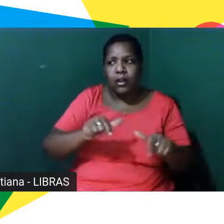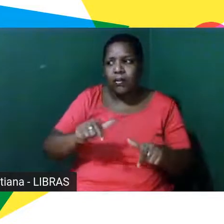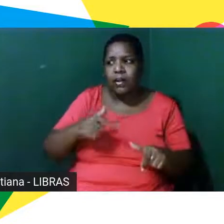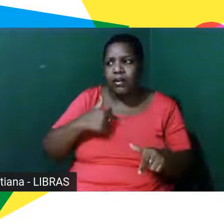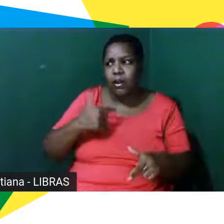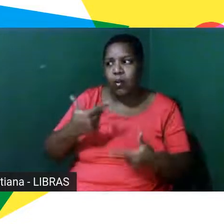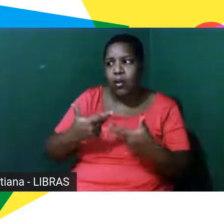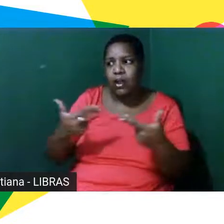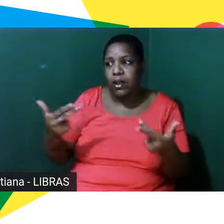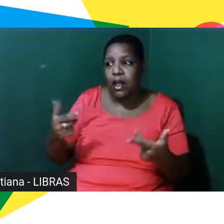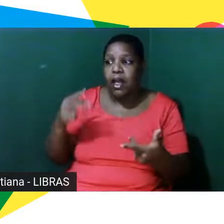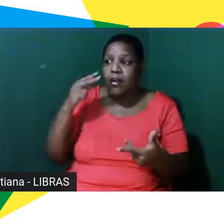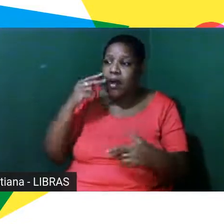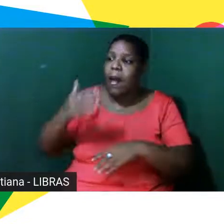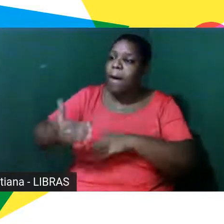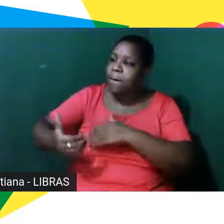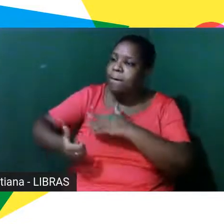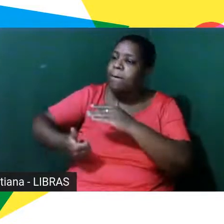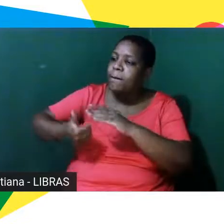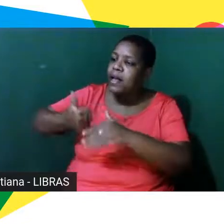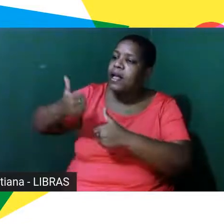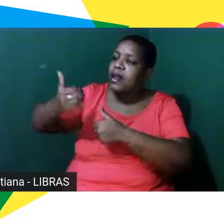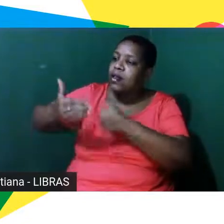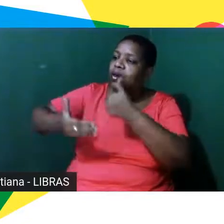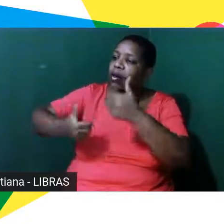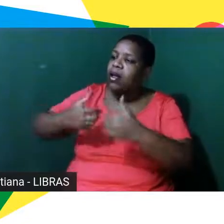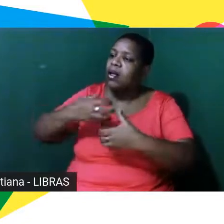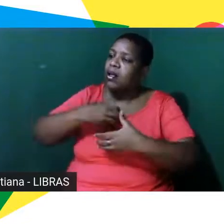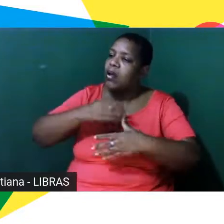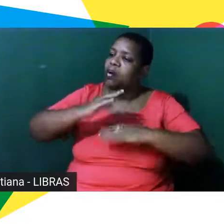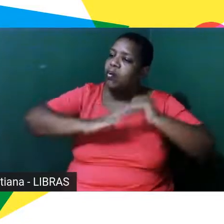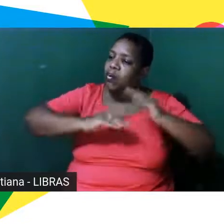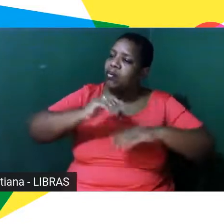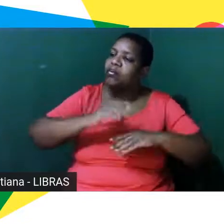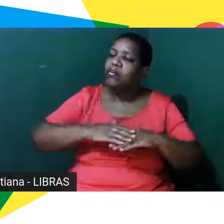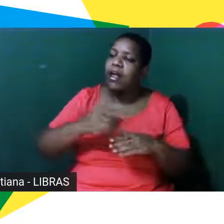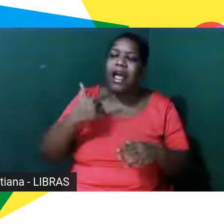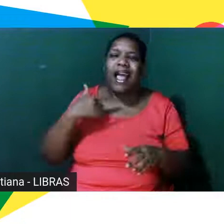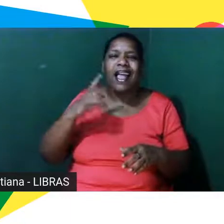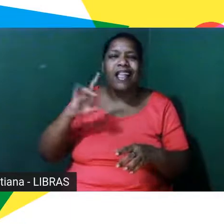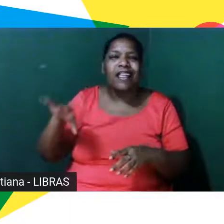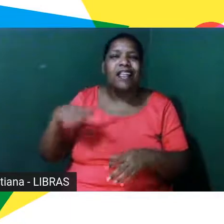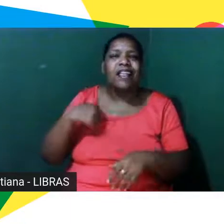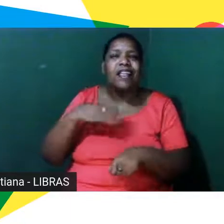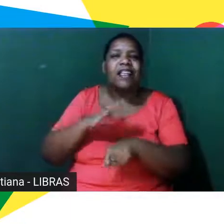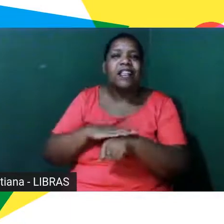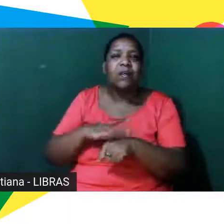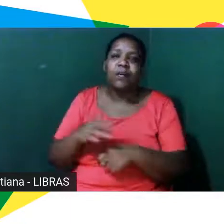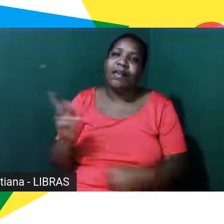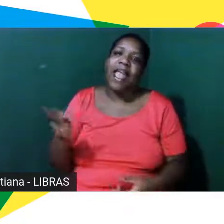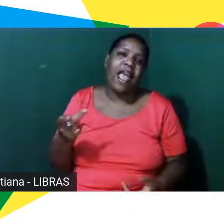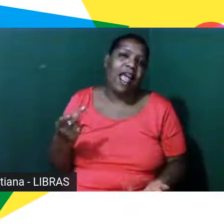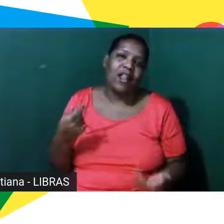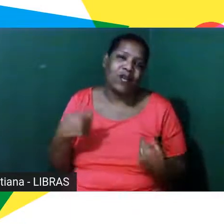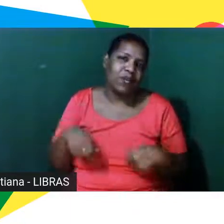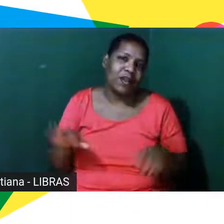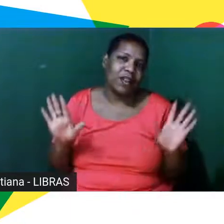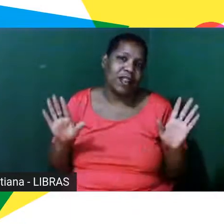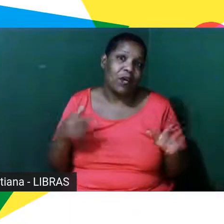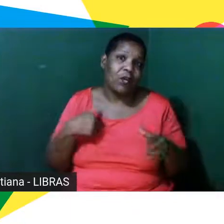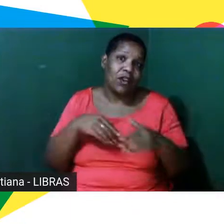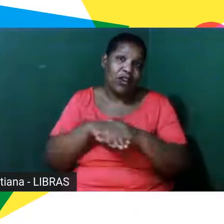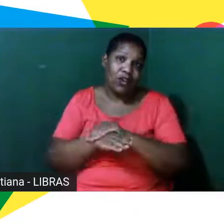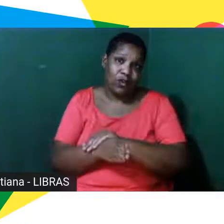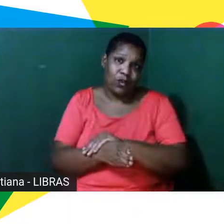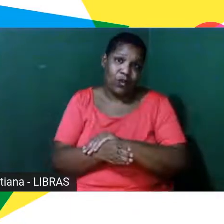tanta coisa assim quando você vai melhorando seu eu profissional você vai deixando de ter esse tempo a e